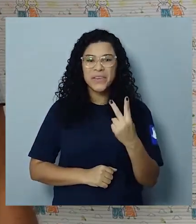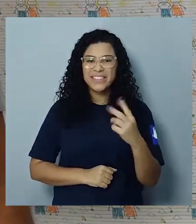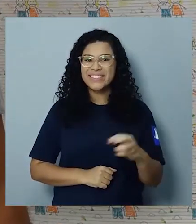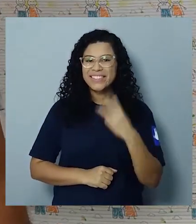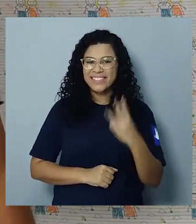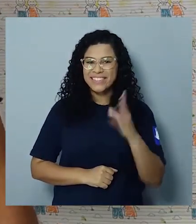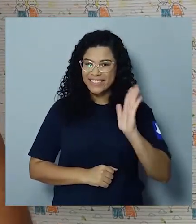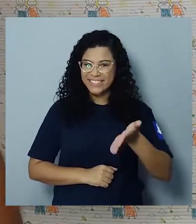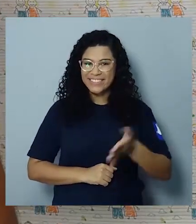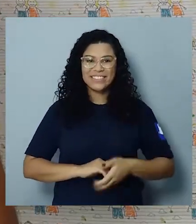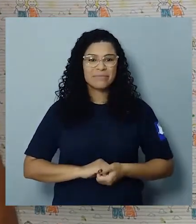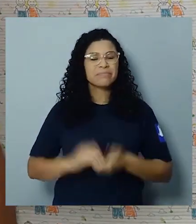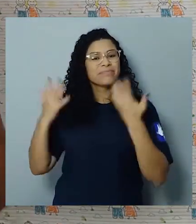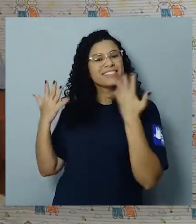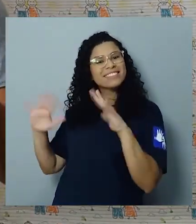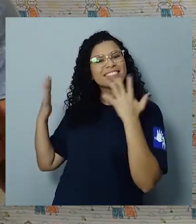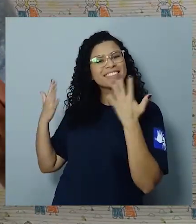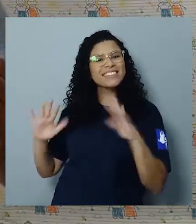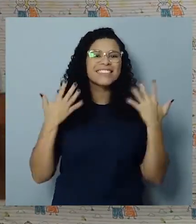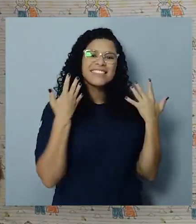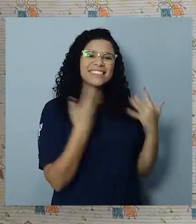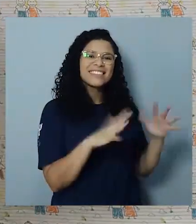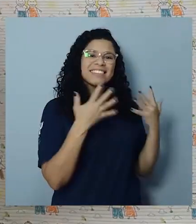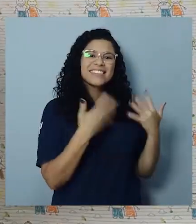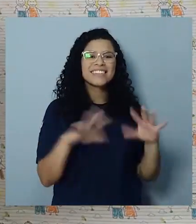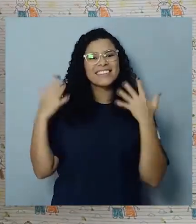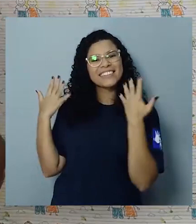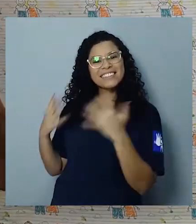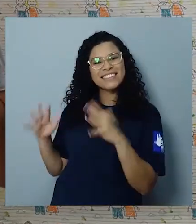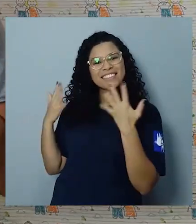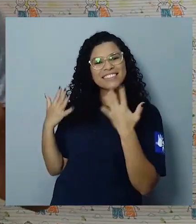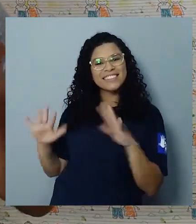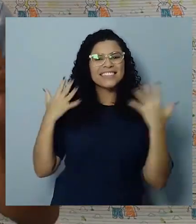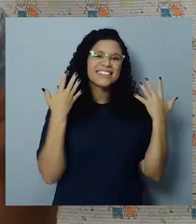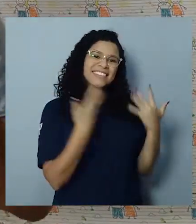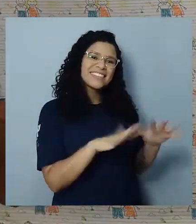o oi oi é 3 A Anna a Anna a Anna